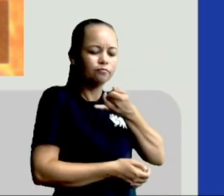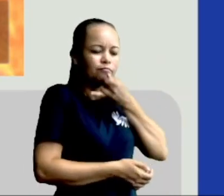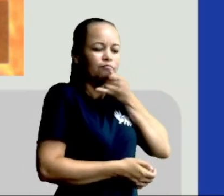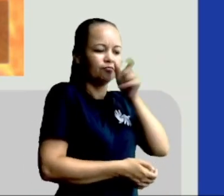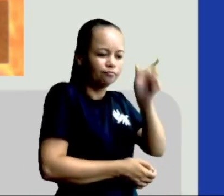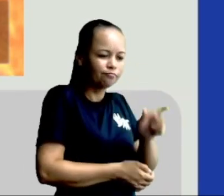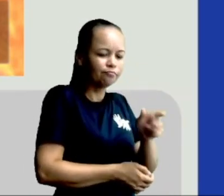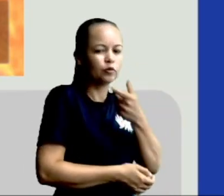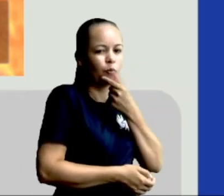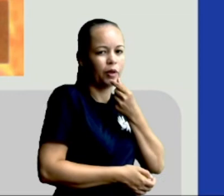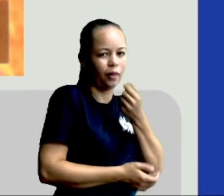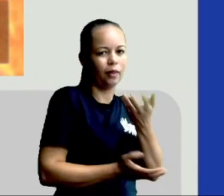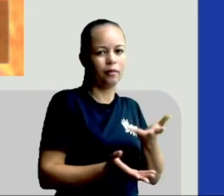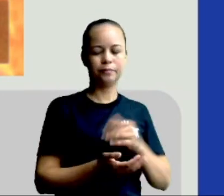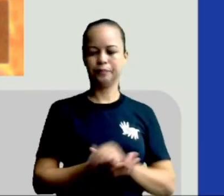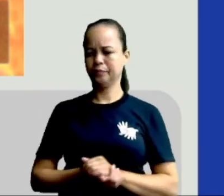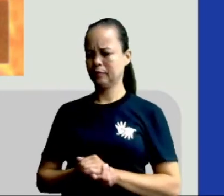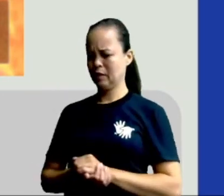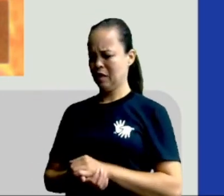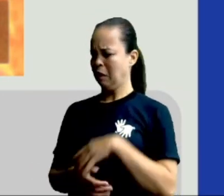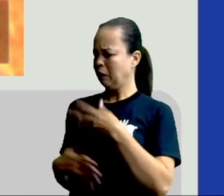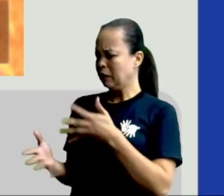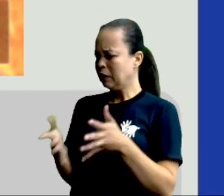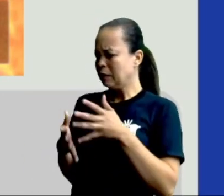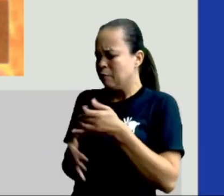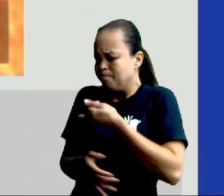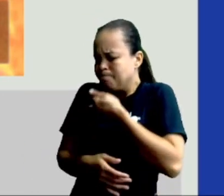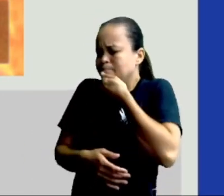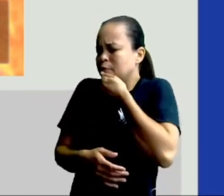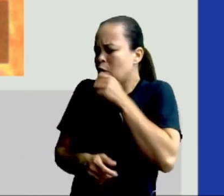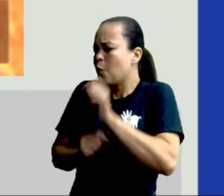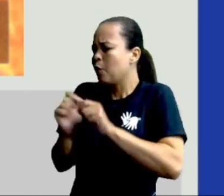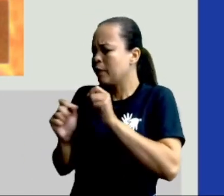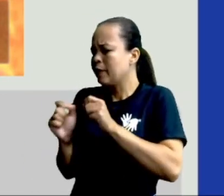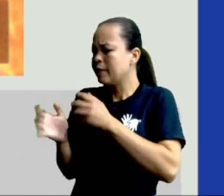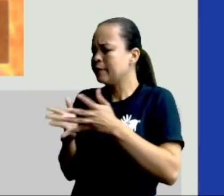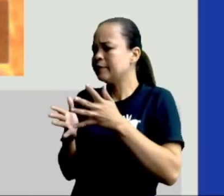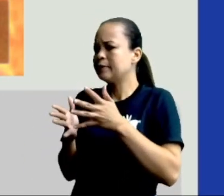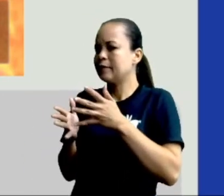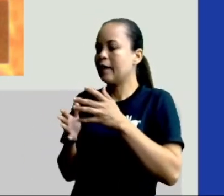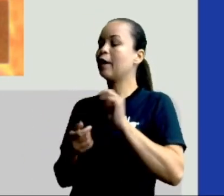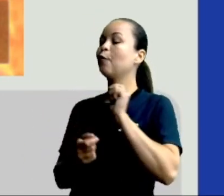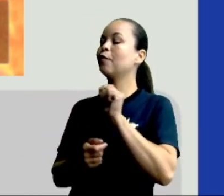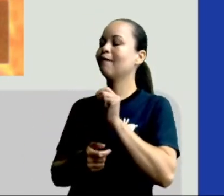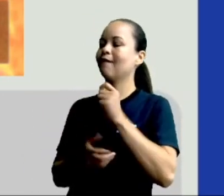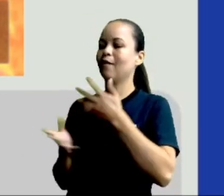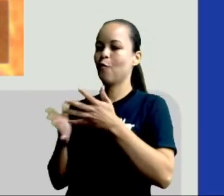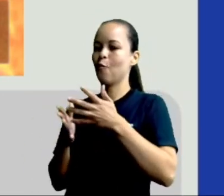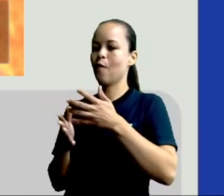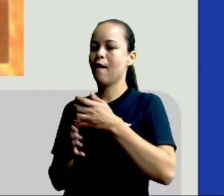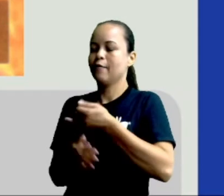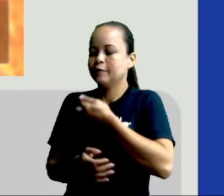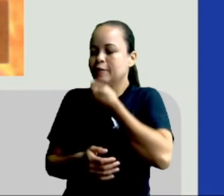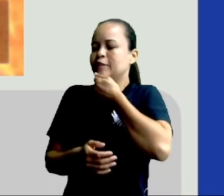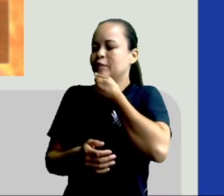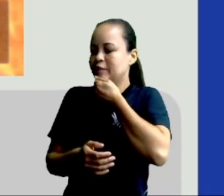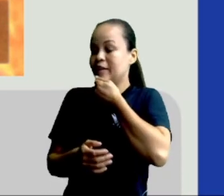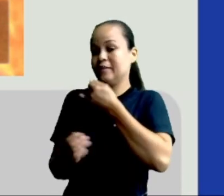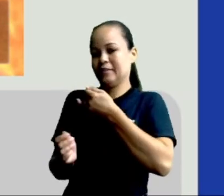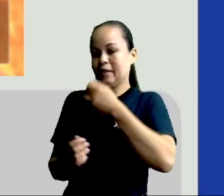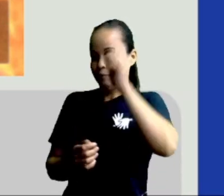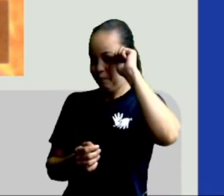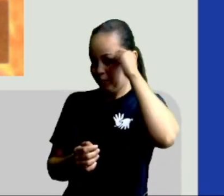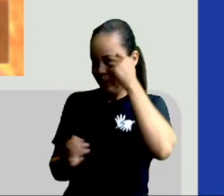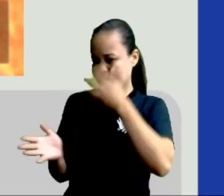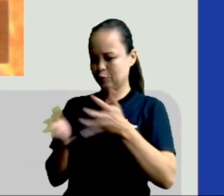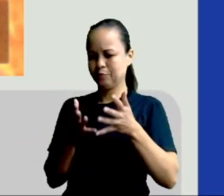menino? Eno já sabia que banzo era uma tristeza de preto. Vinha do tempo da escravidão, a saudade da